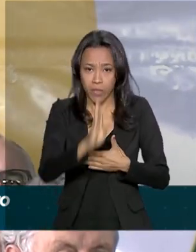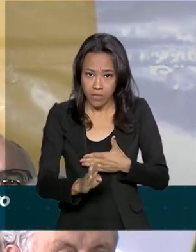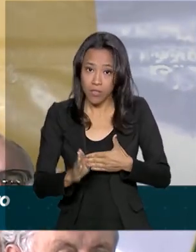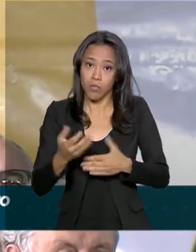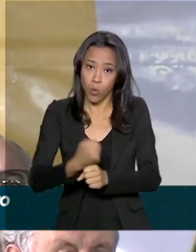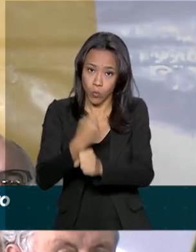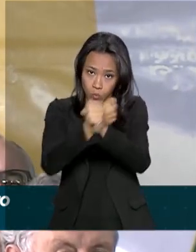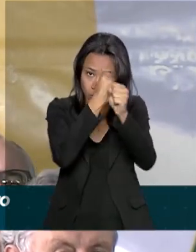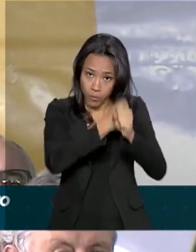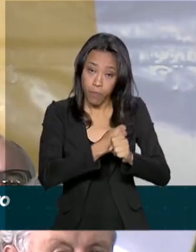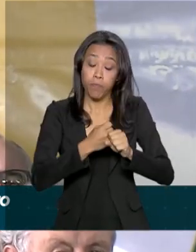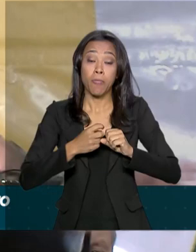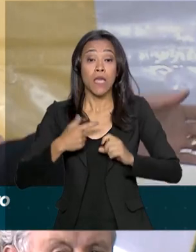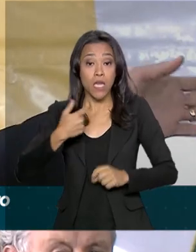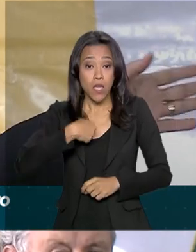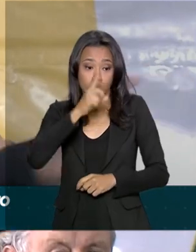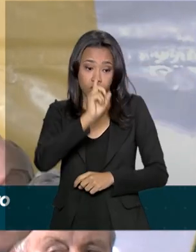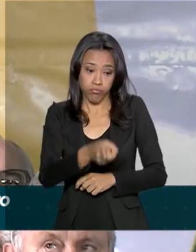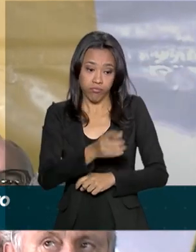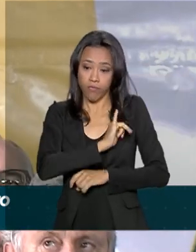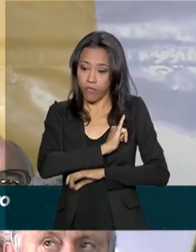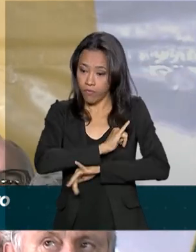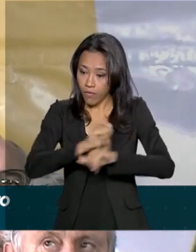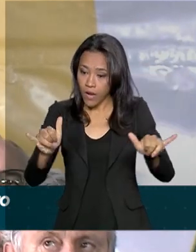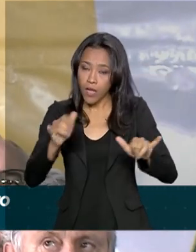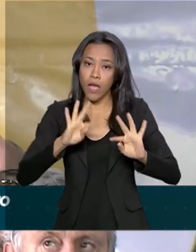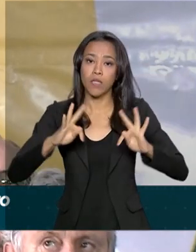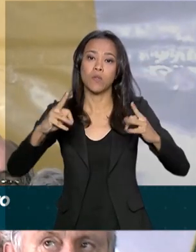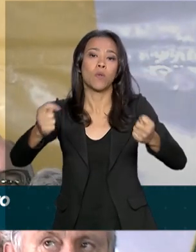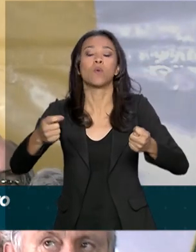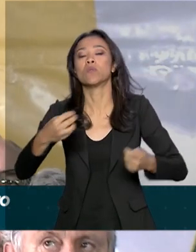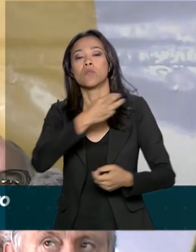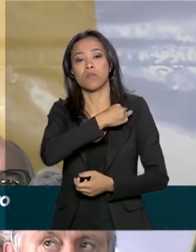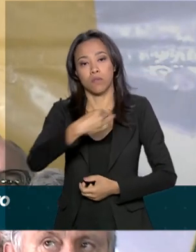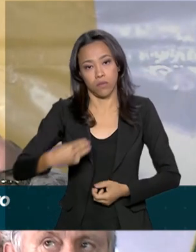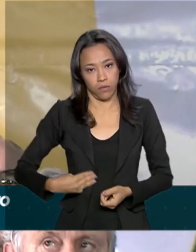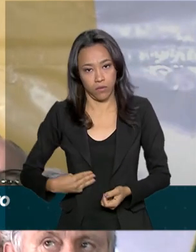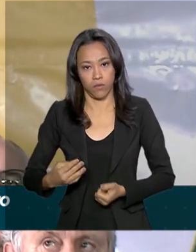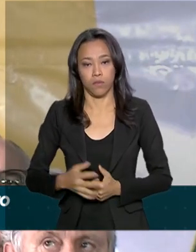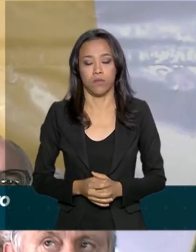que eu dei a todos os ministros, e aqui um colega que é capitão